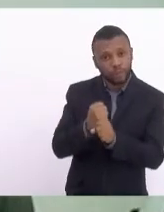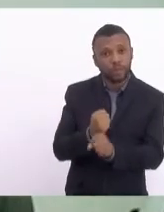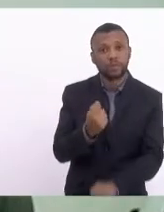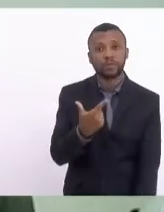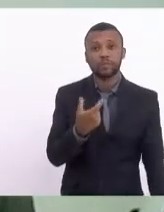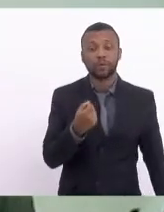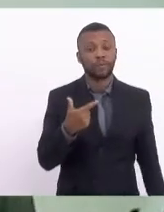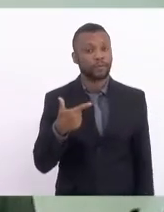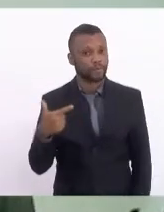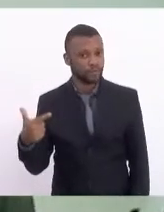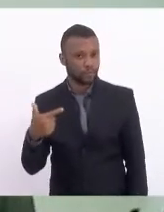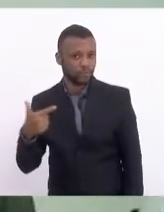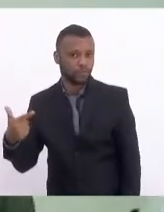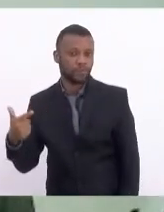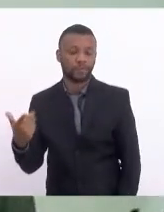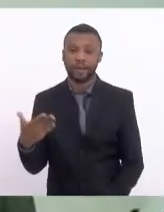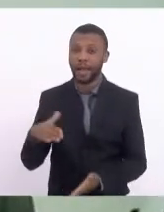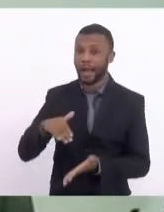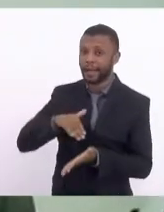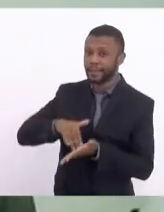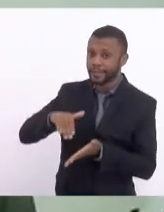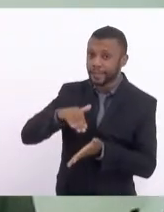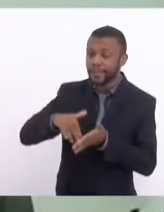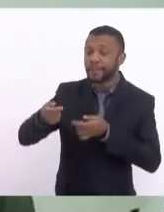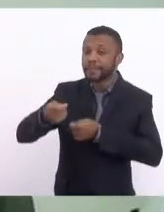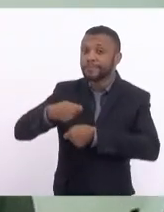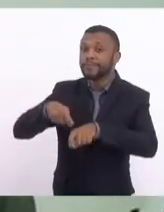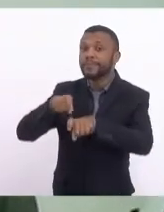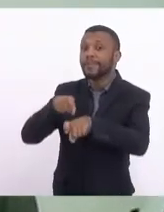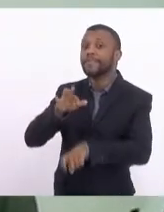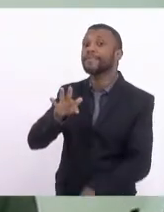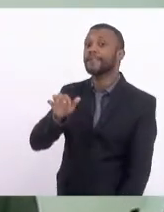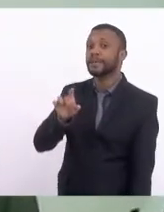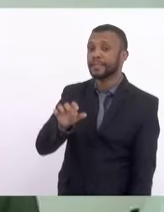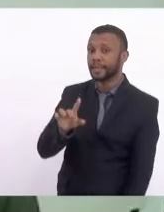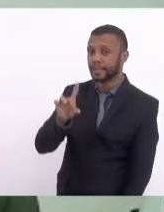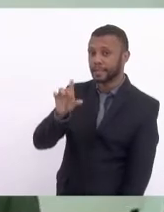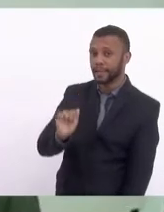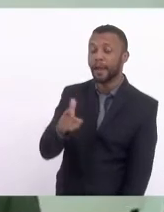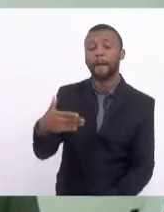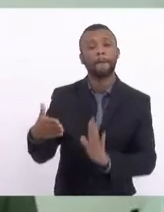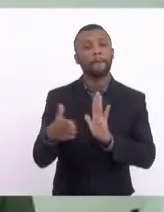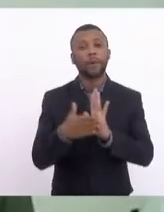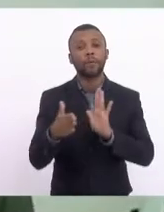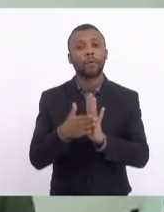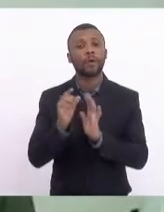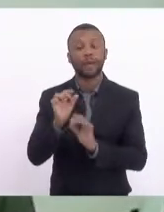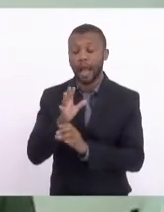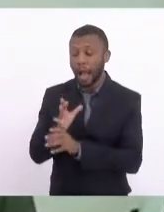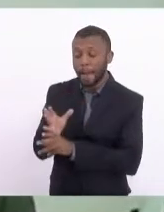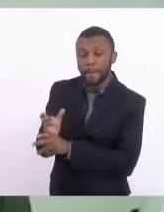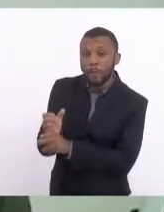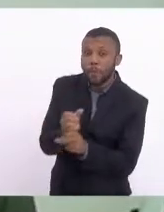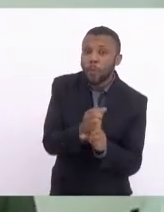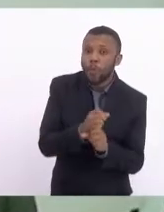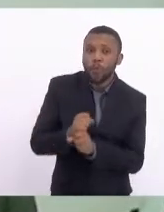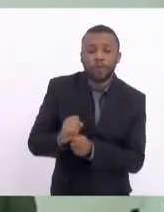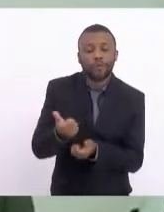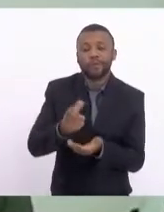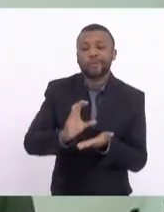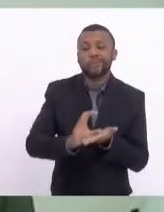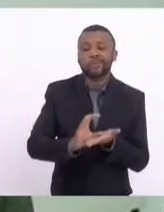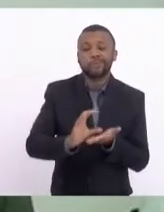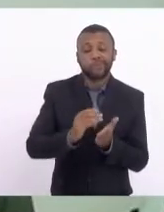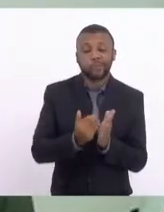de Fazenda propôs que as receitas iriam crescer por